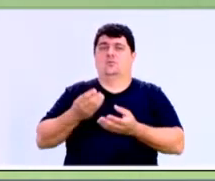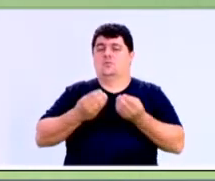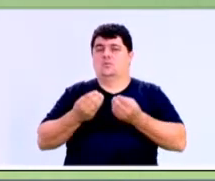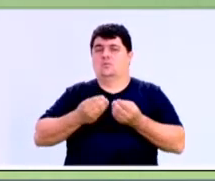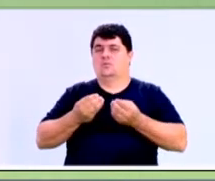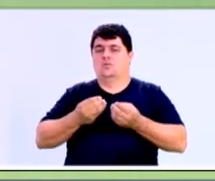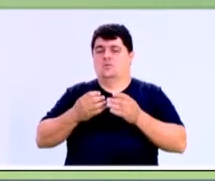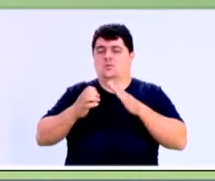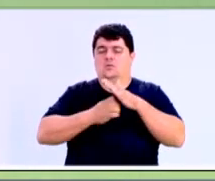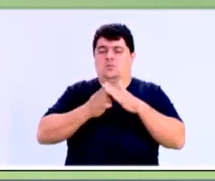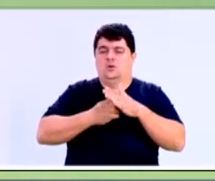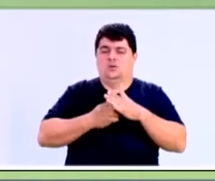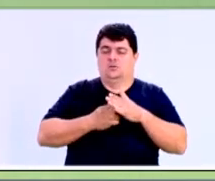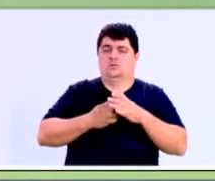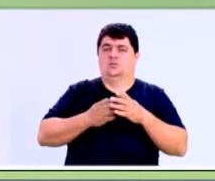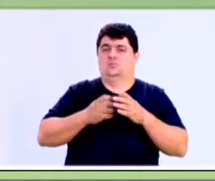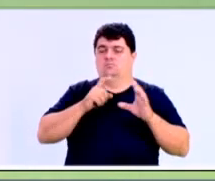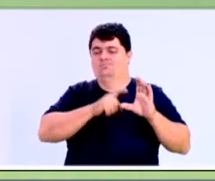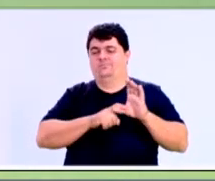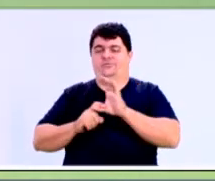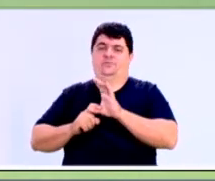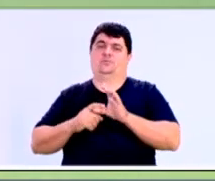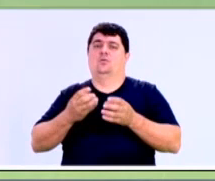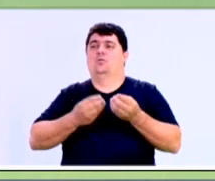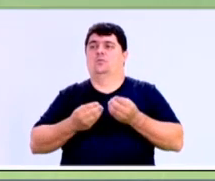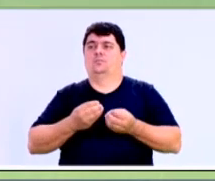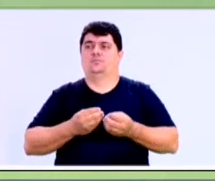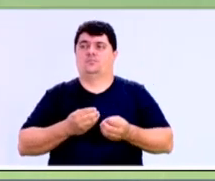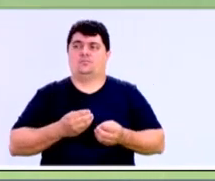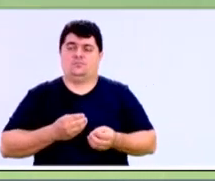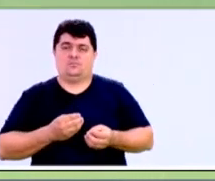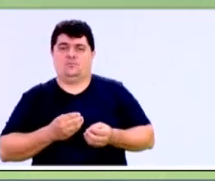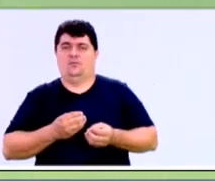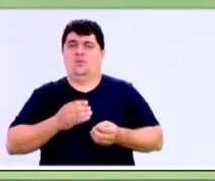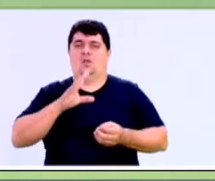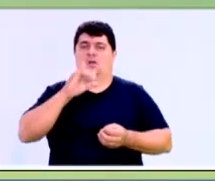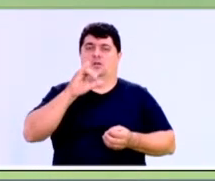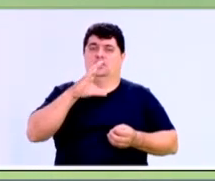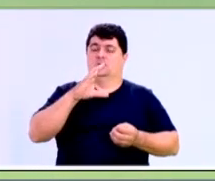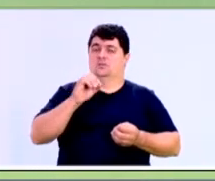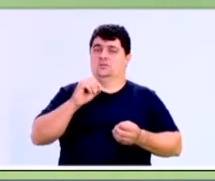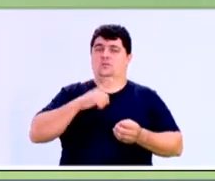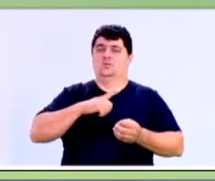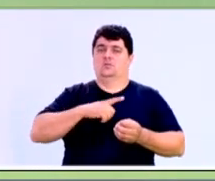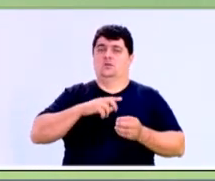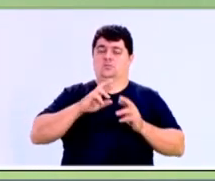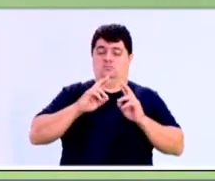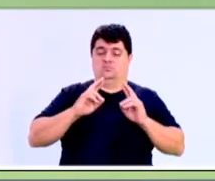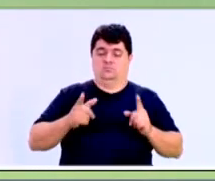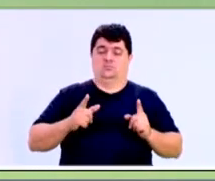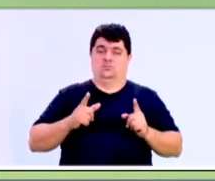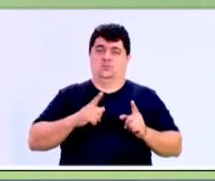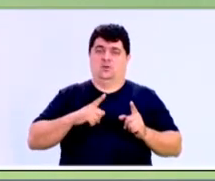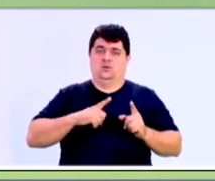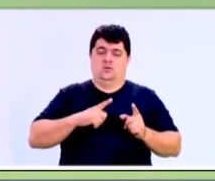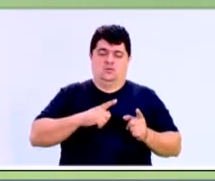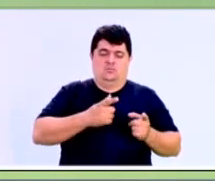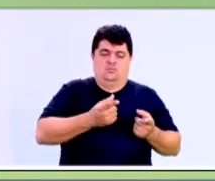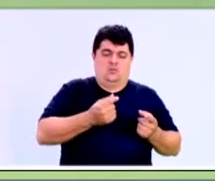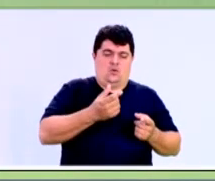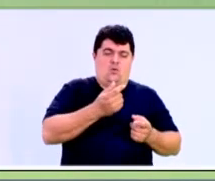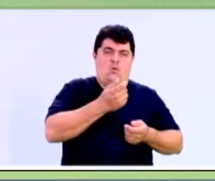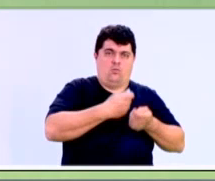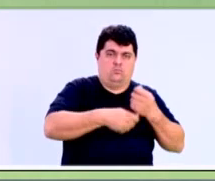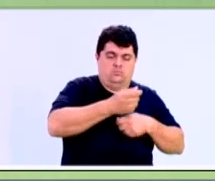pela própria empresa ou por outros recursos. Esse ciclo é obtido com a diferença entre o ciclo operacional, que a